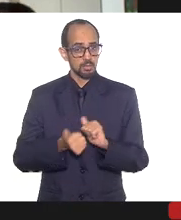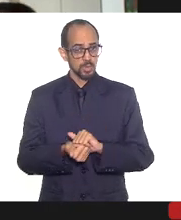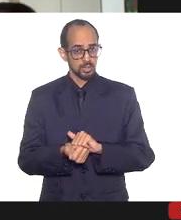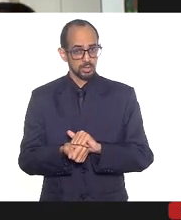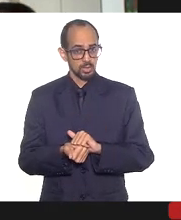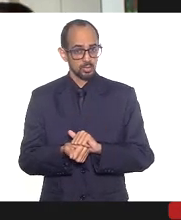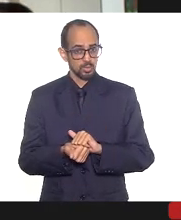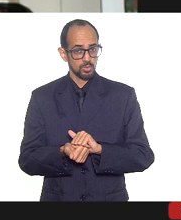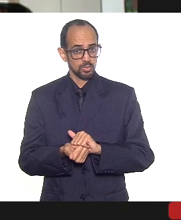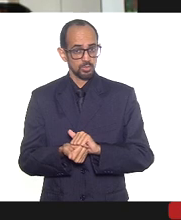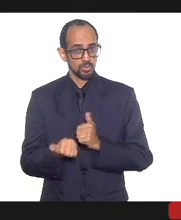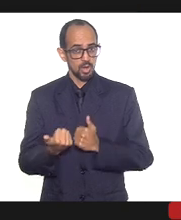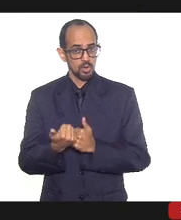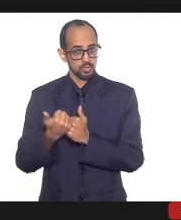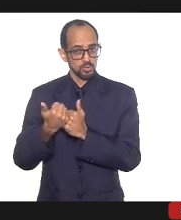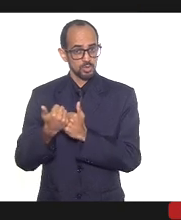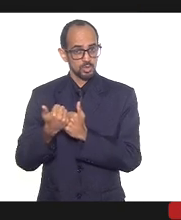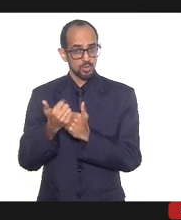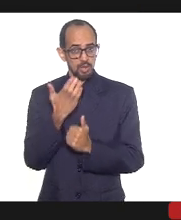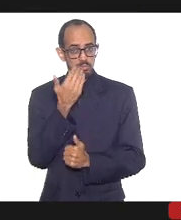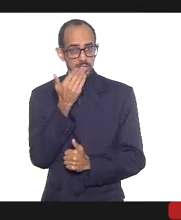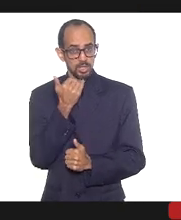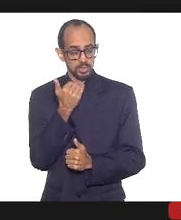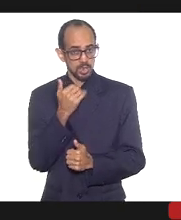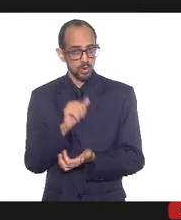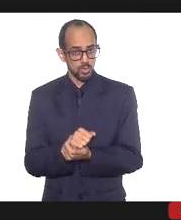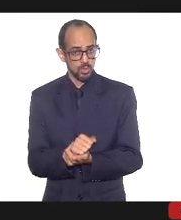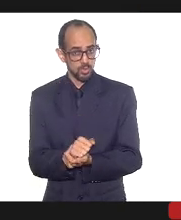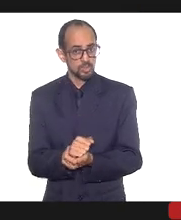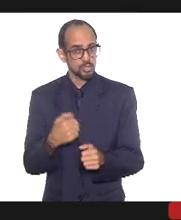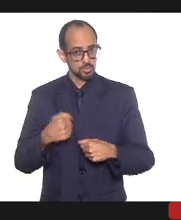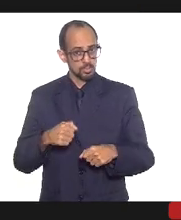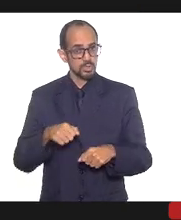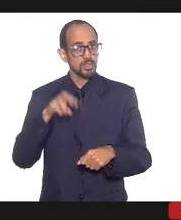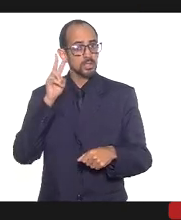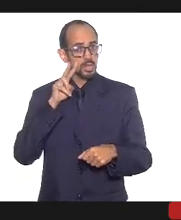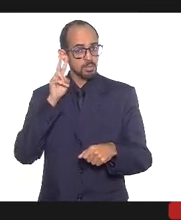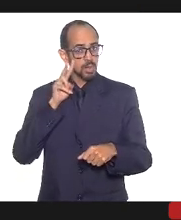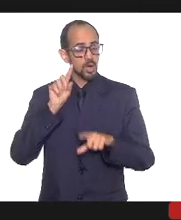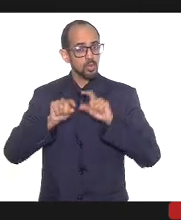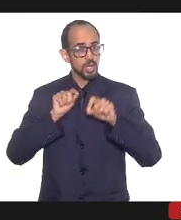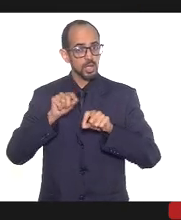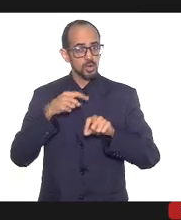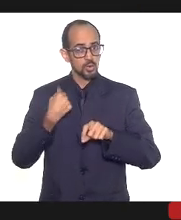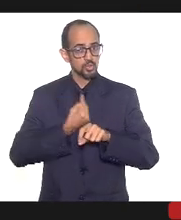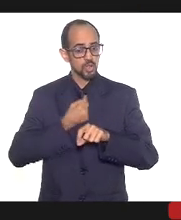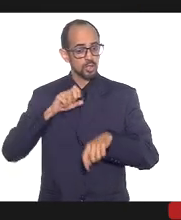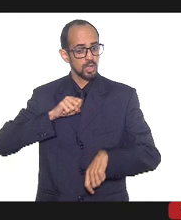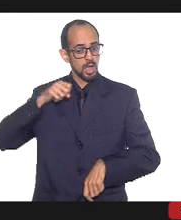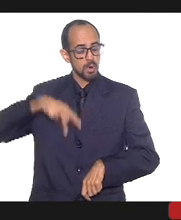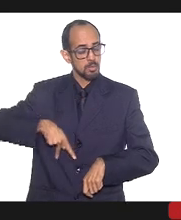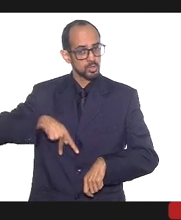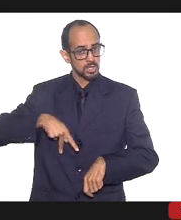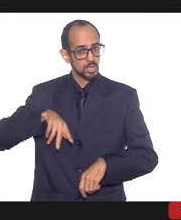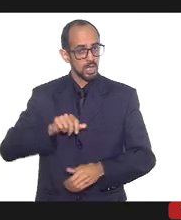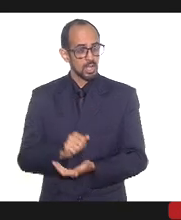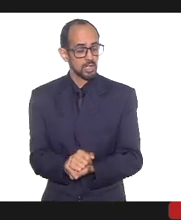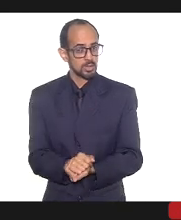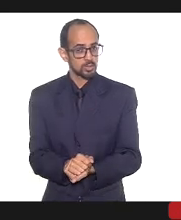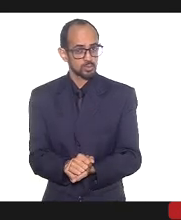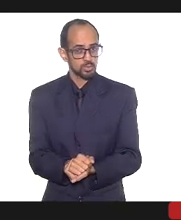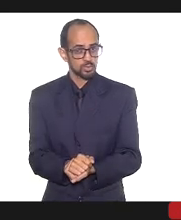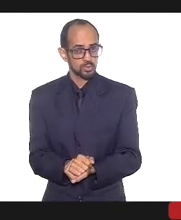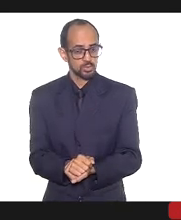de alimentação, que o secretário citou, vale lembrar que os nossos aposentados, como foi colocado aqui pelo